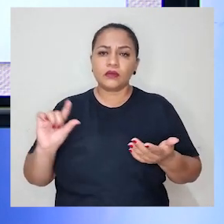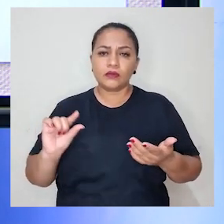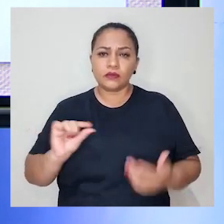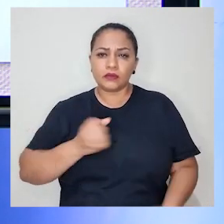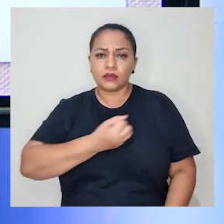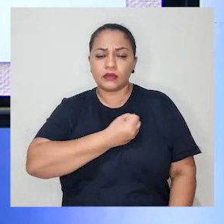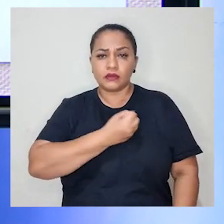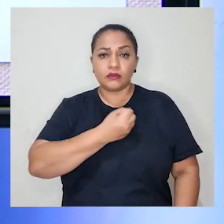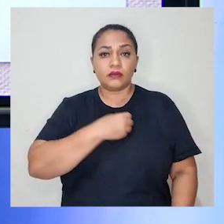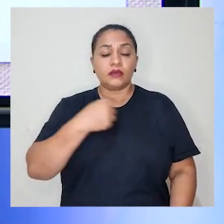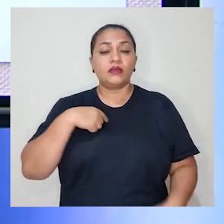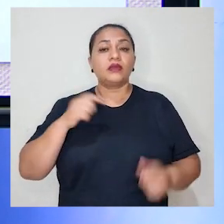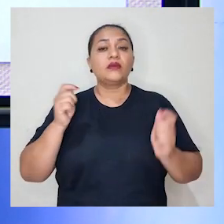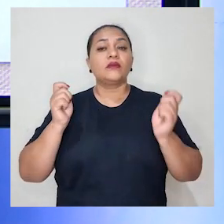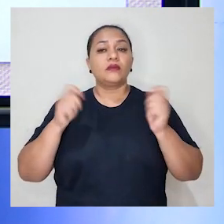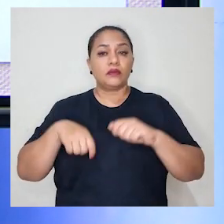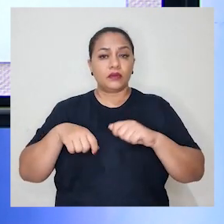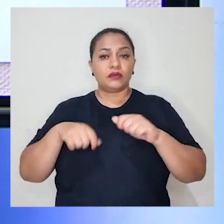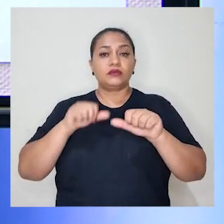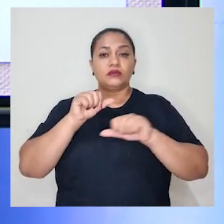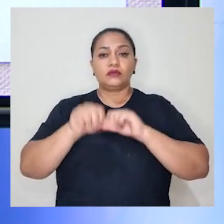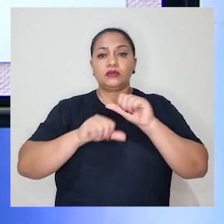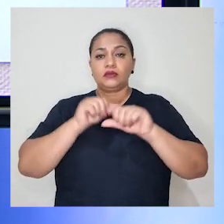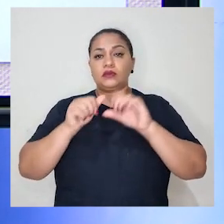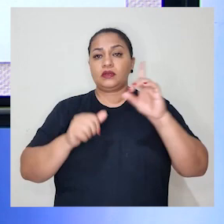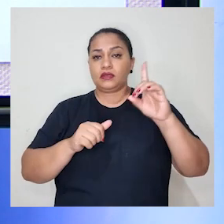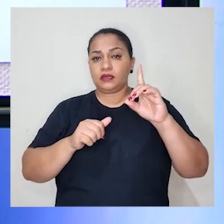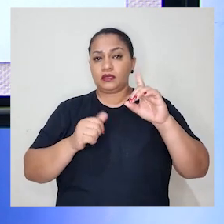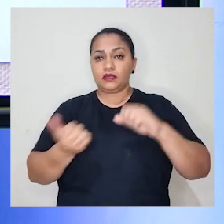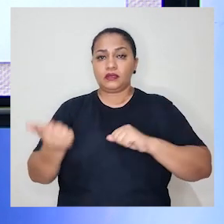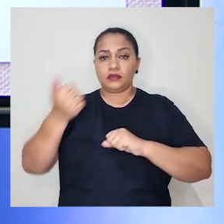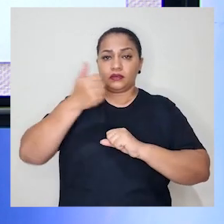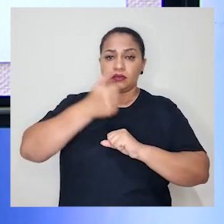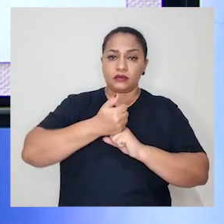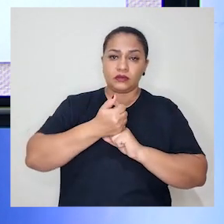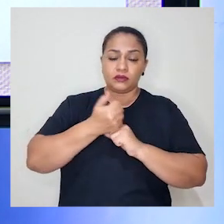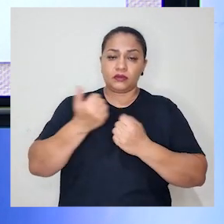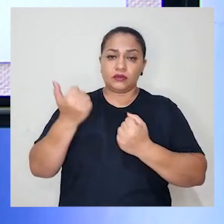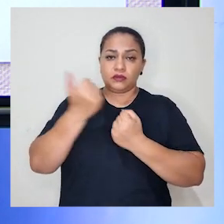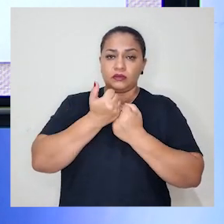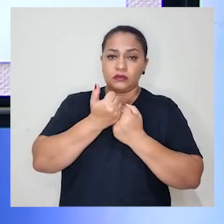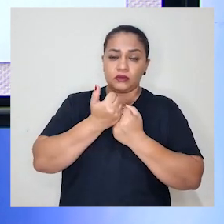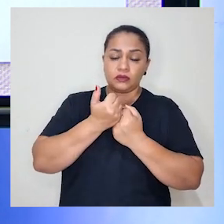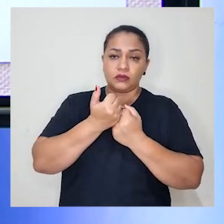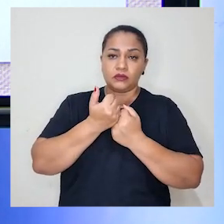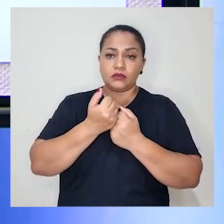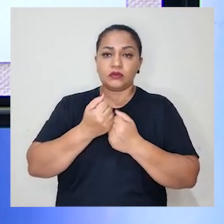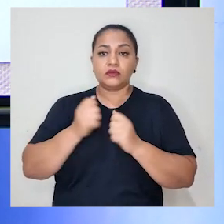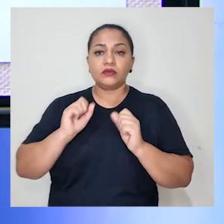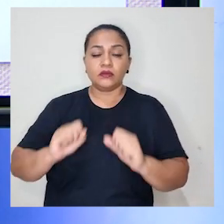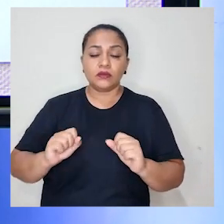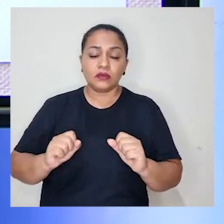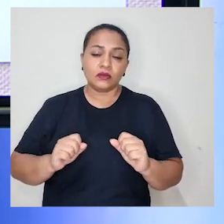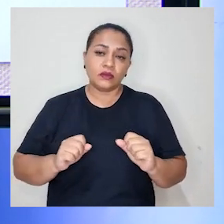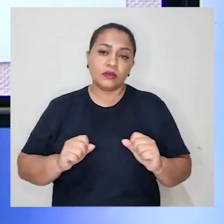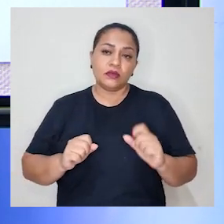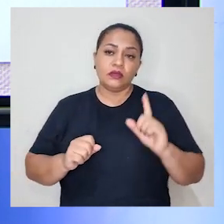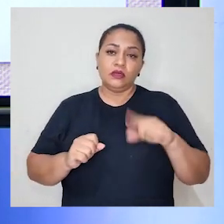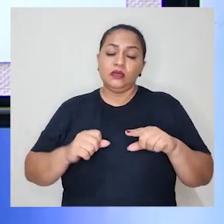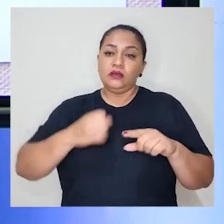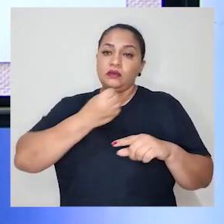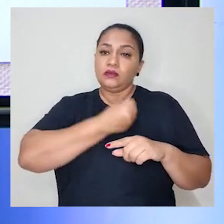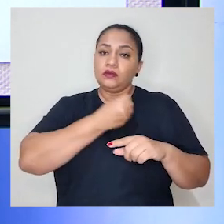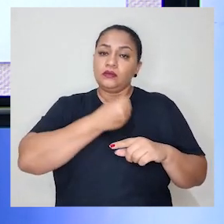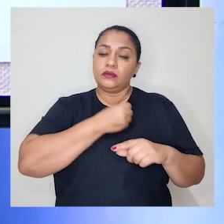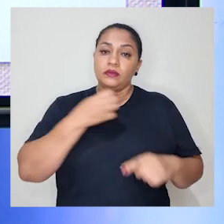menor número aqui, que eu posso atribuir a D, menor número que eu posso atribuir a D é